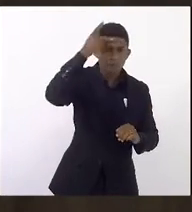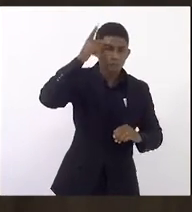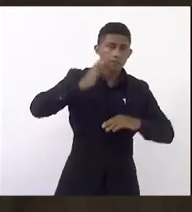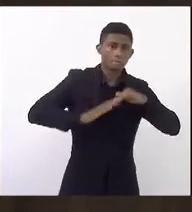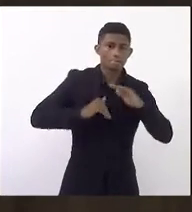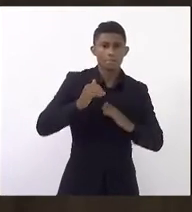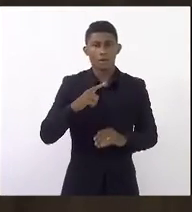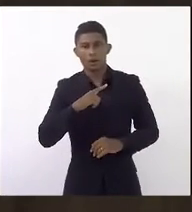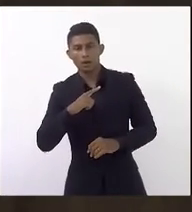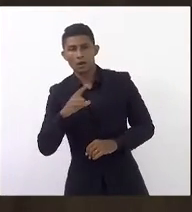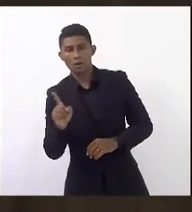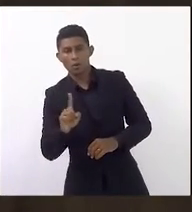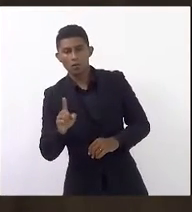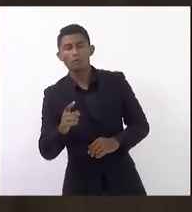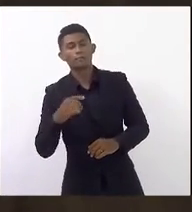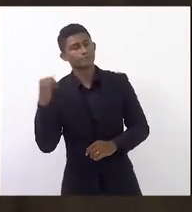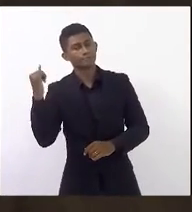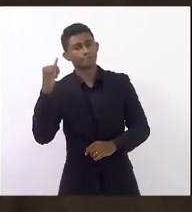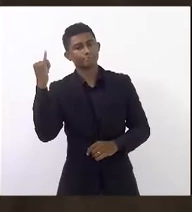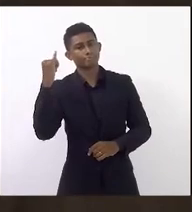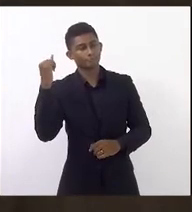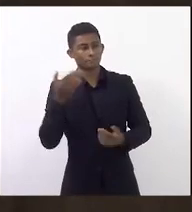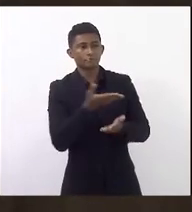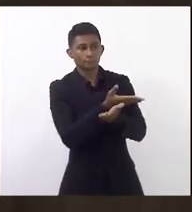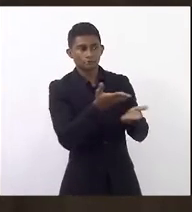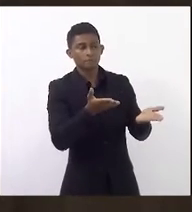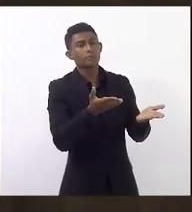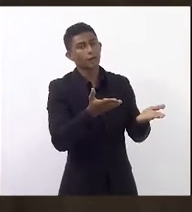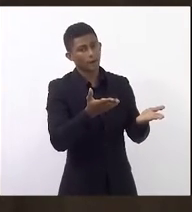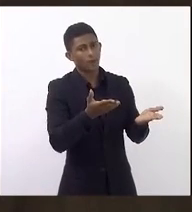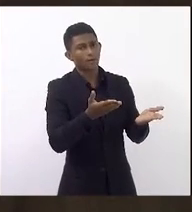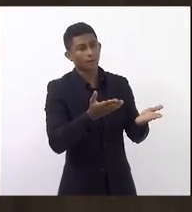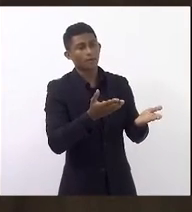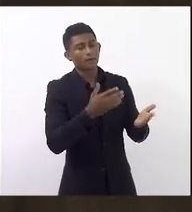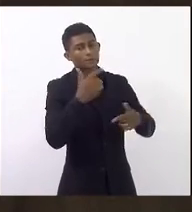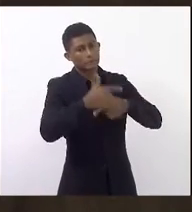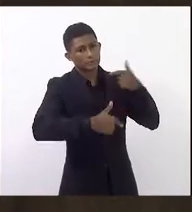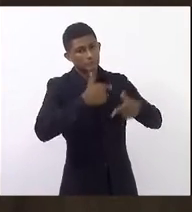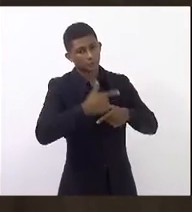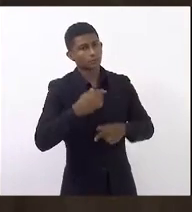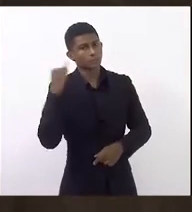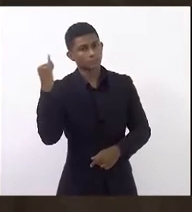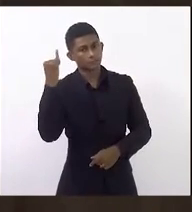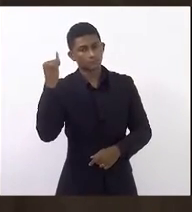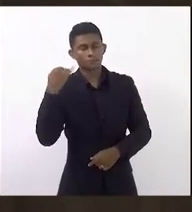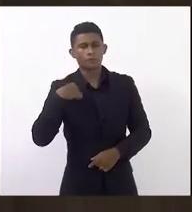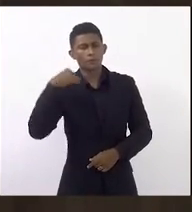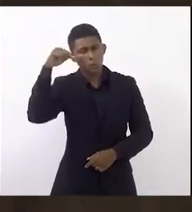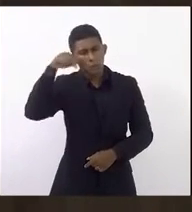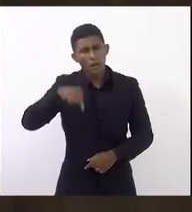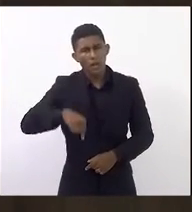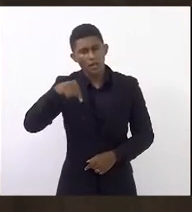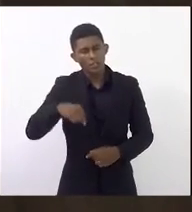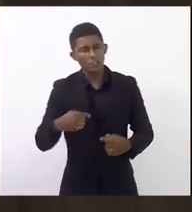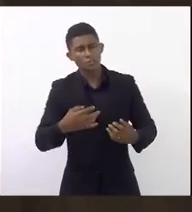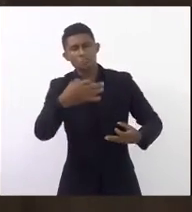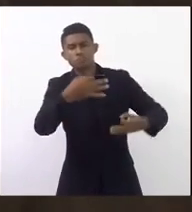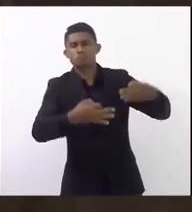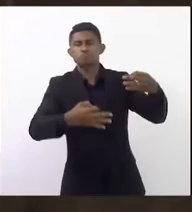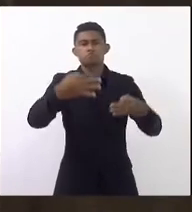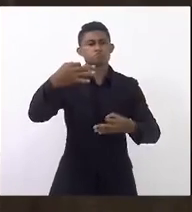vão exercer esse cargo de tamanha relevância. Não vou fazer aqui nenhum juízo de valor sobre